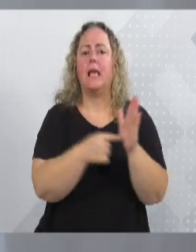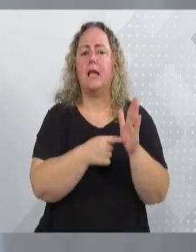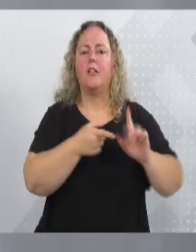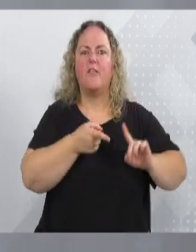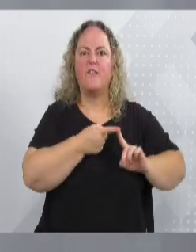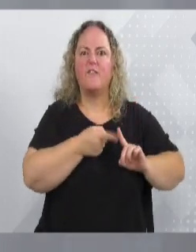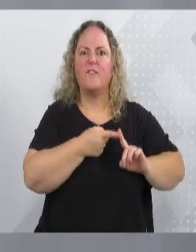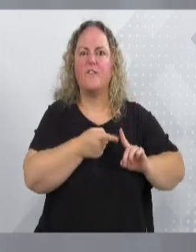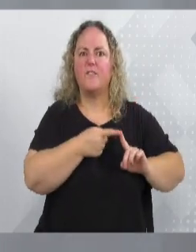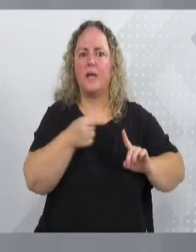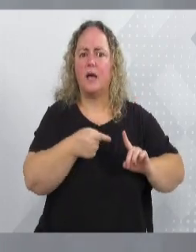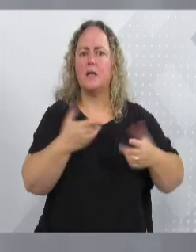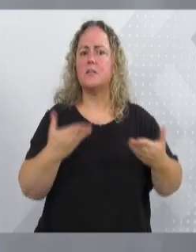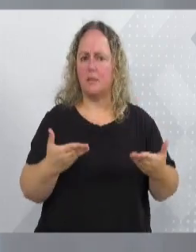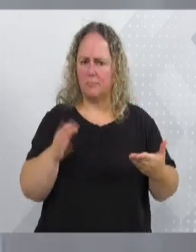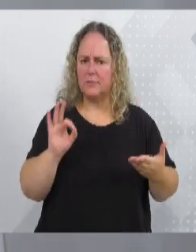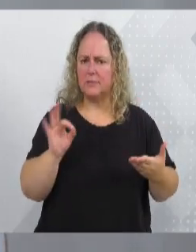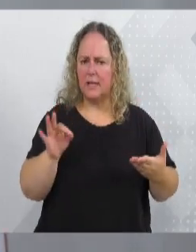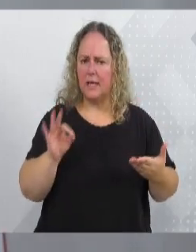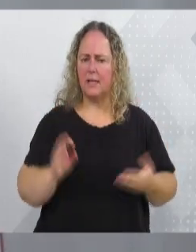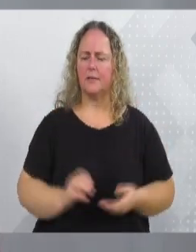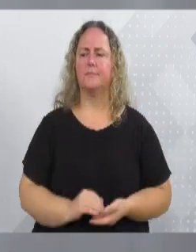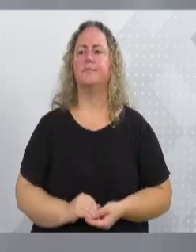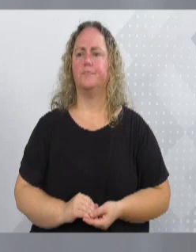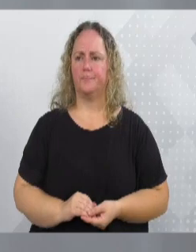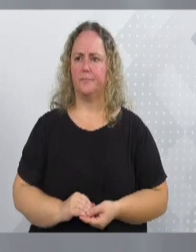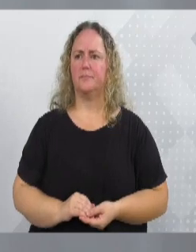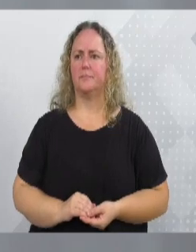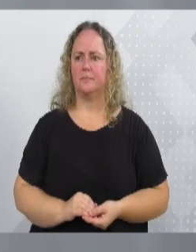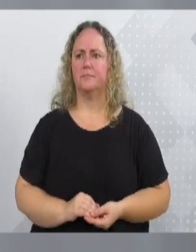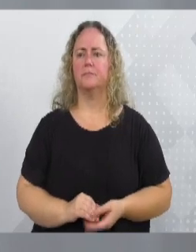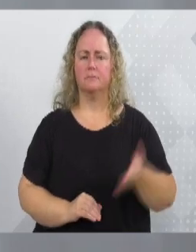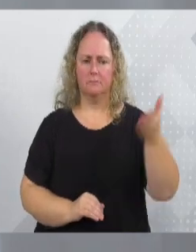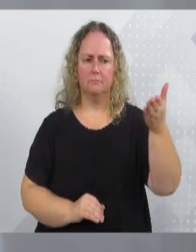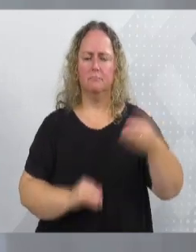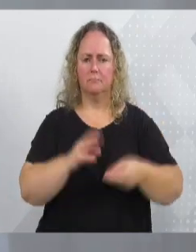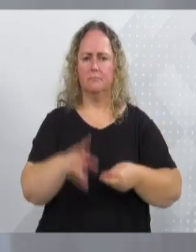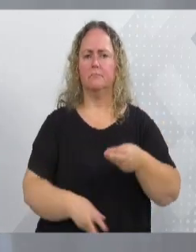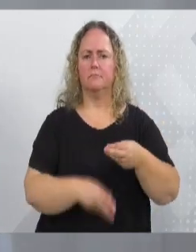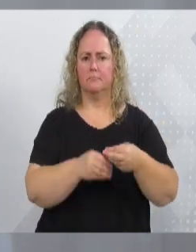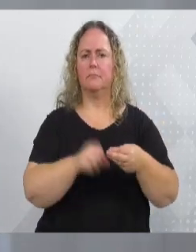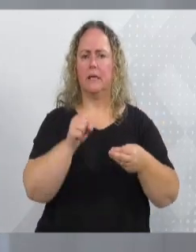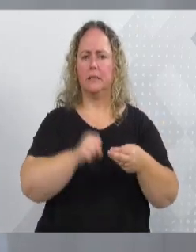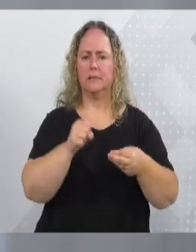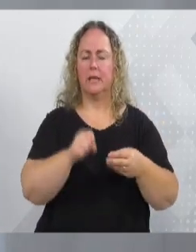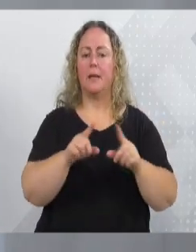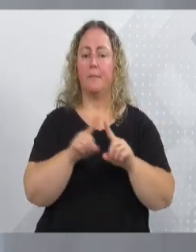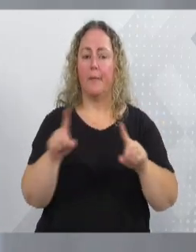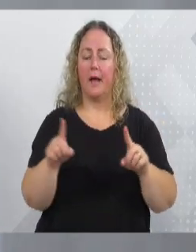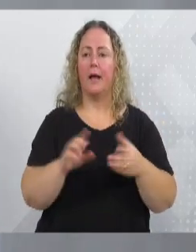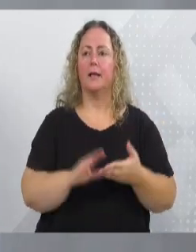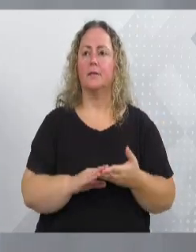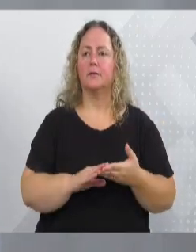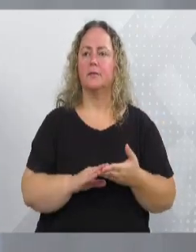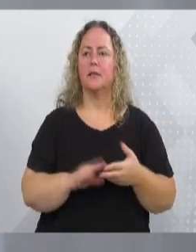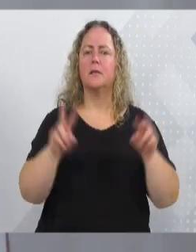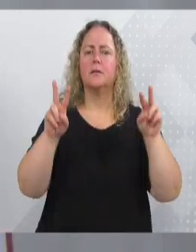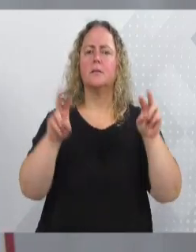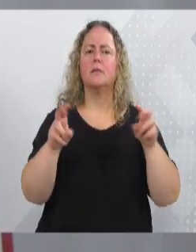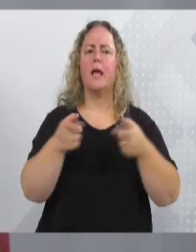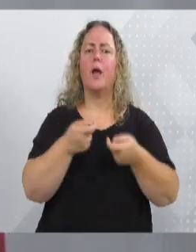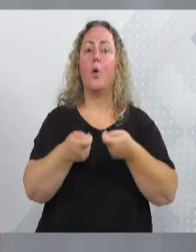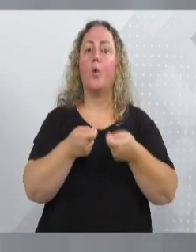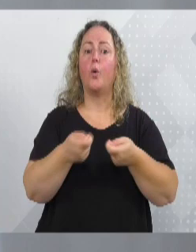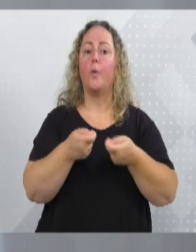vingança. E aqui eu quero me ater, já lhe concedo uma parte, nobre colega Diego Nazato, quero me ater à questão da parte